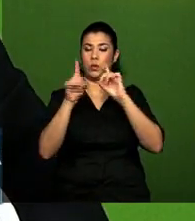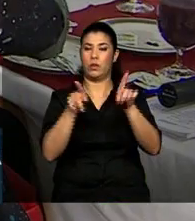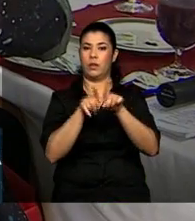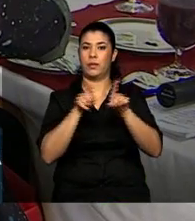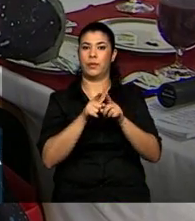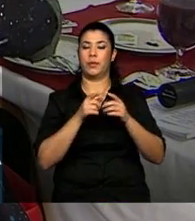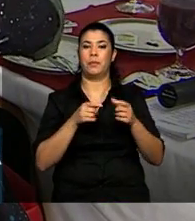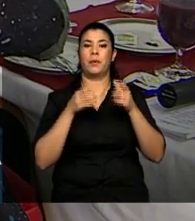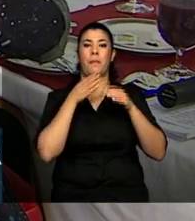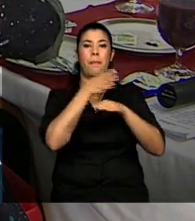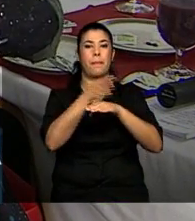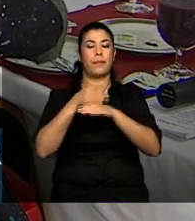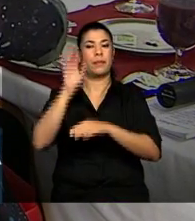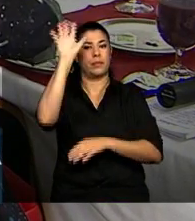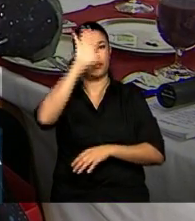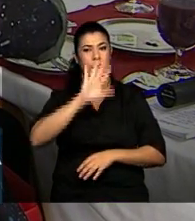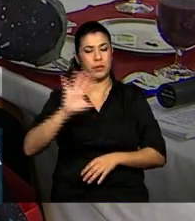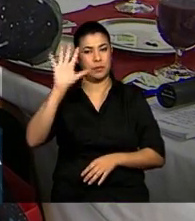eh